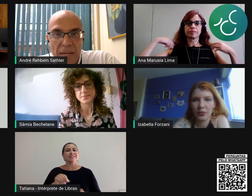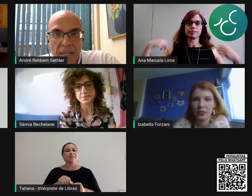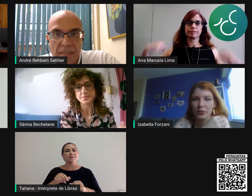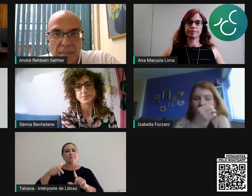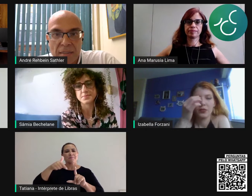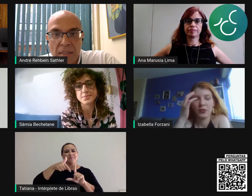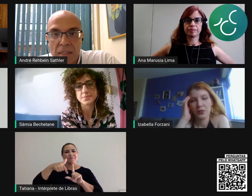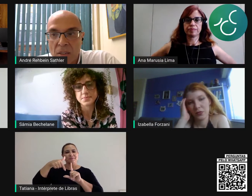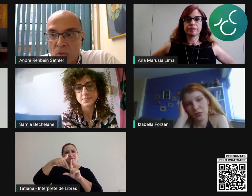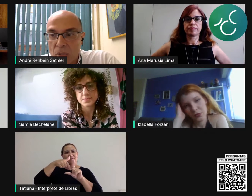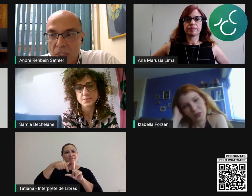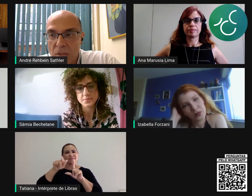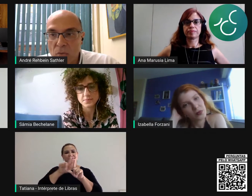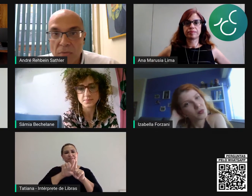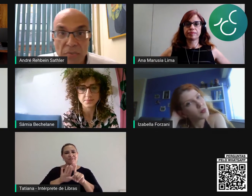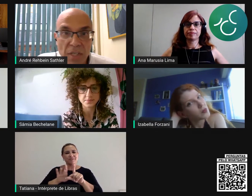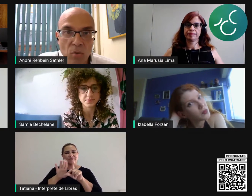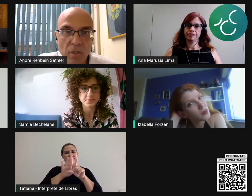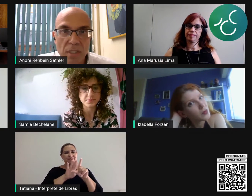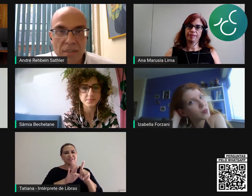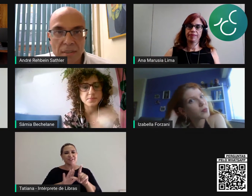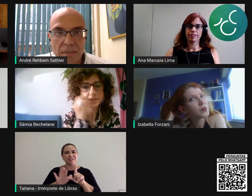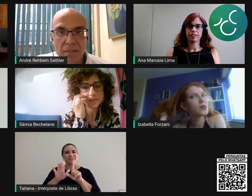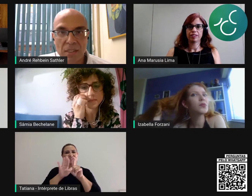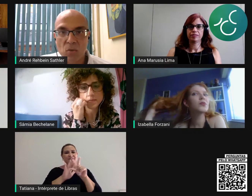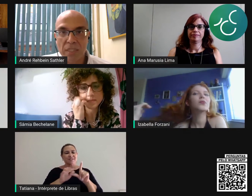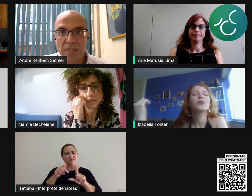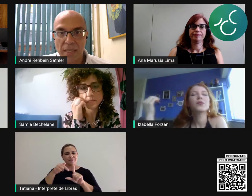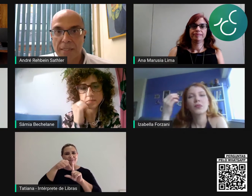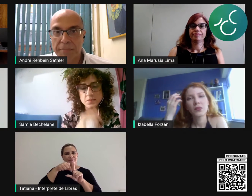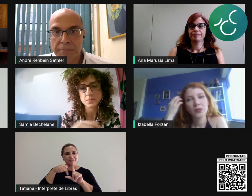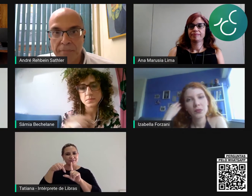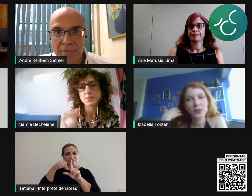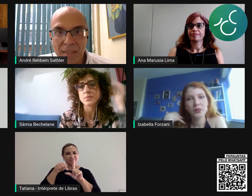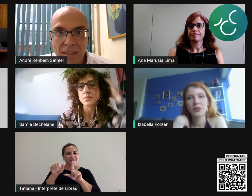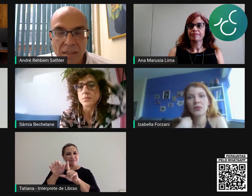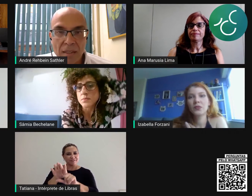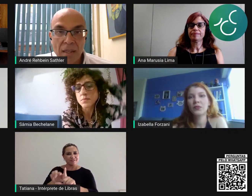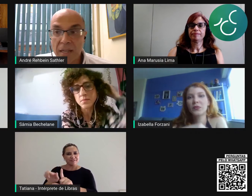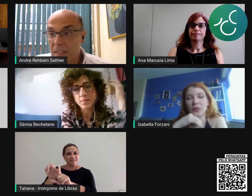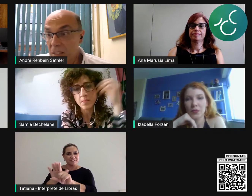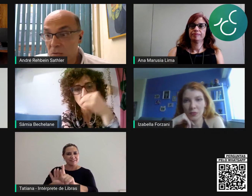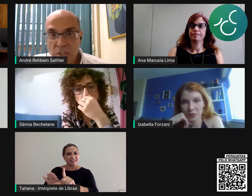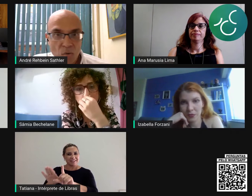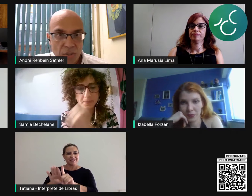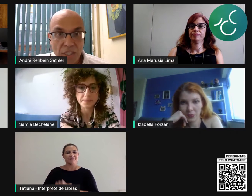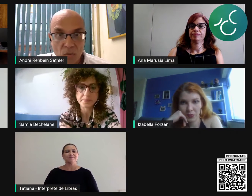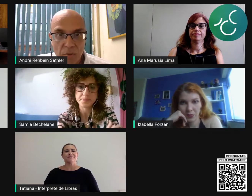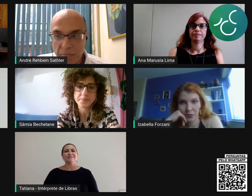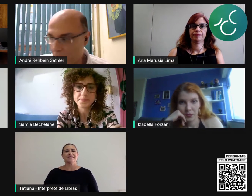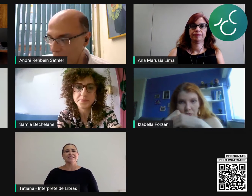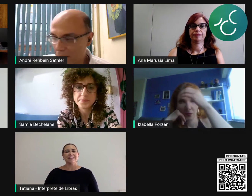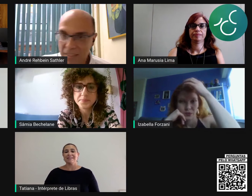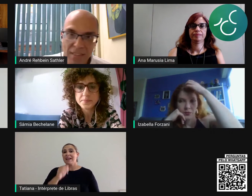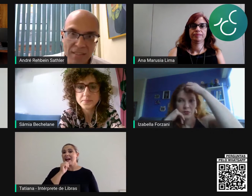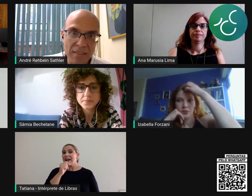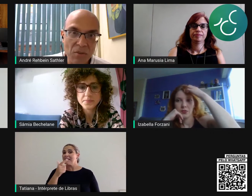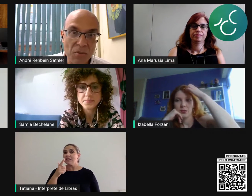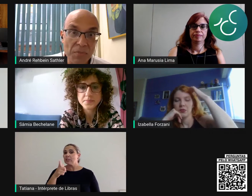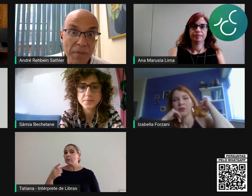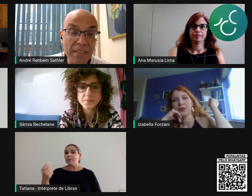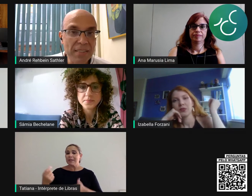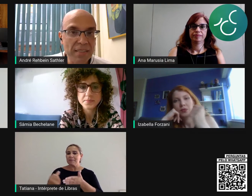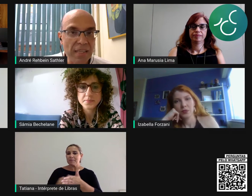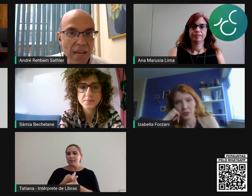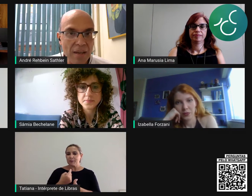que aparece no canto inferior da sua tela. Ainda não chegou nenhuma pergunta aqui,